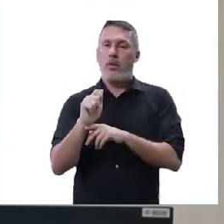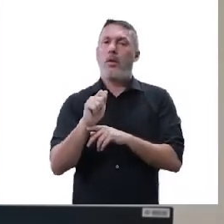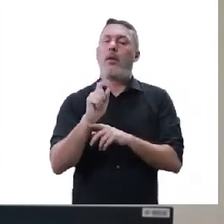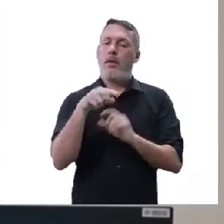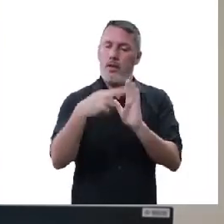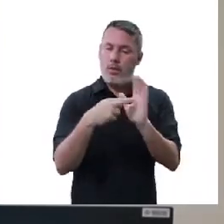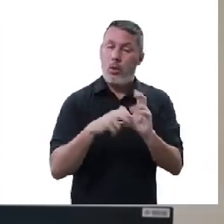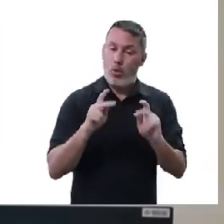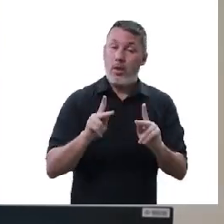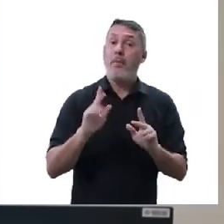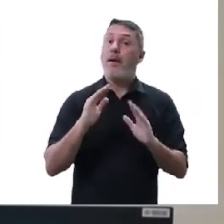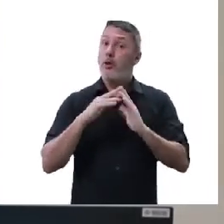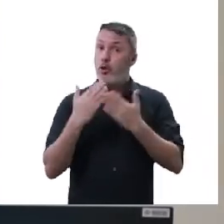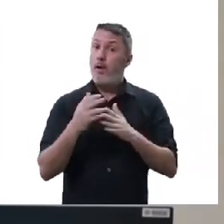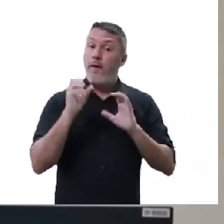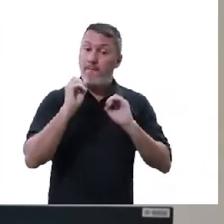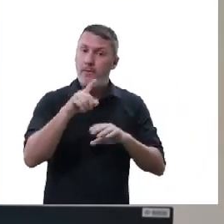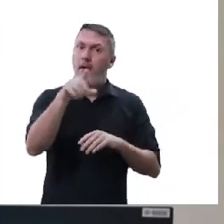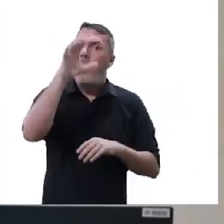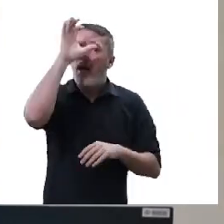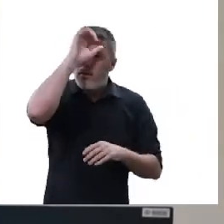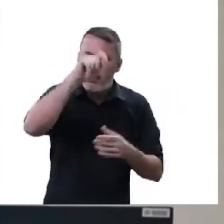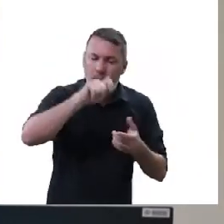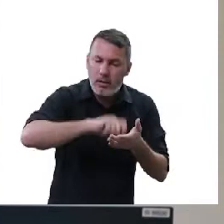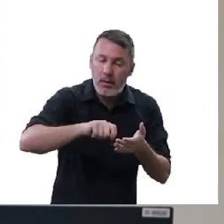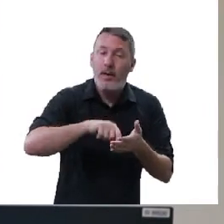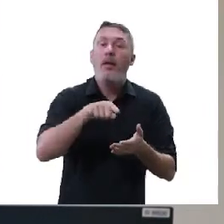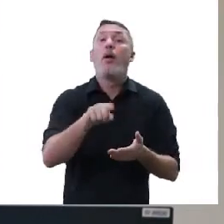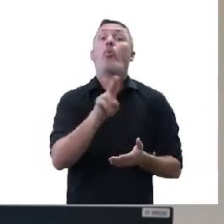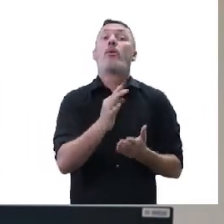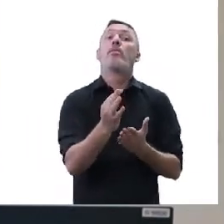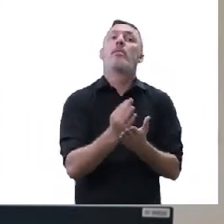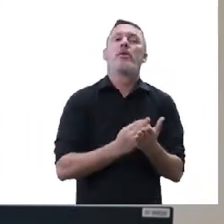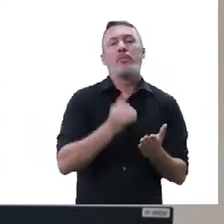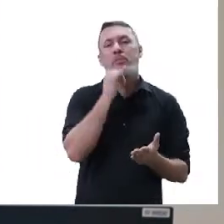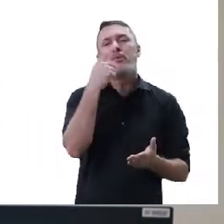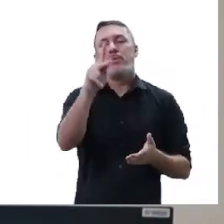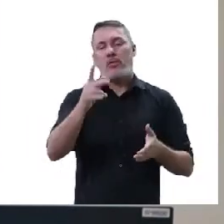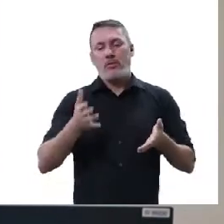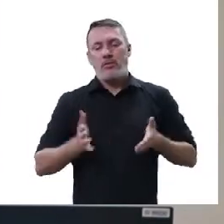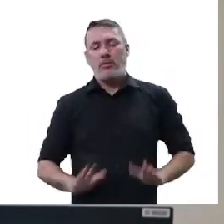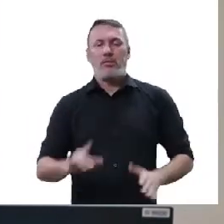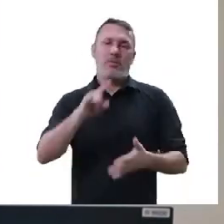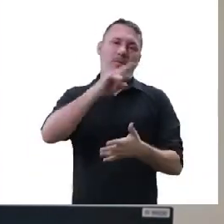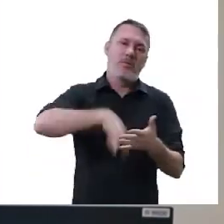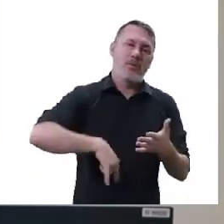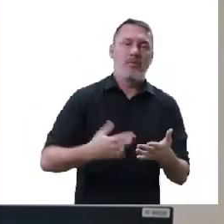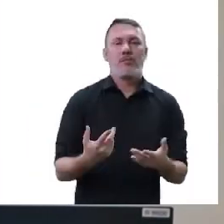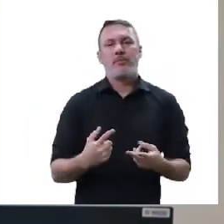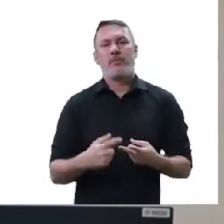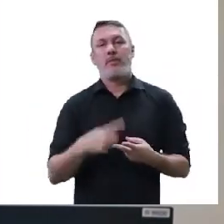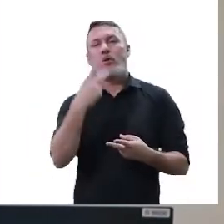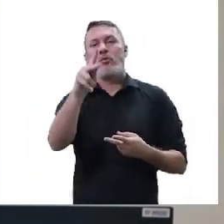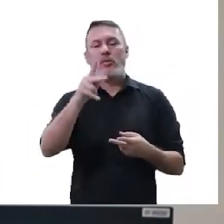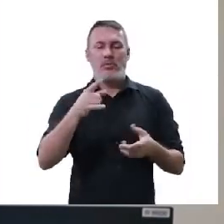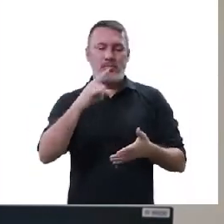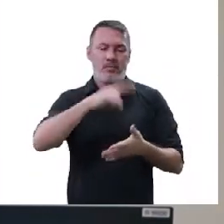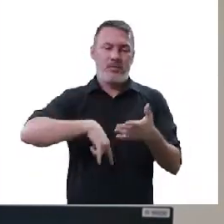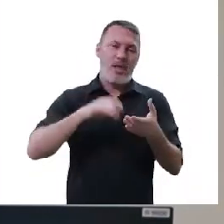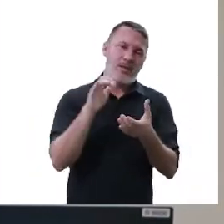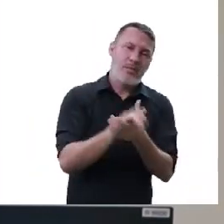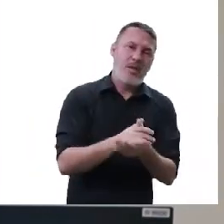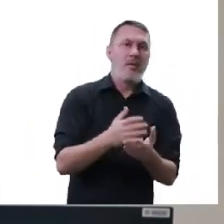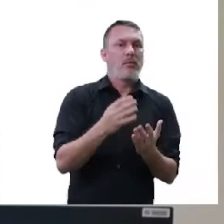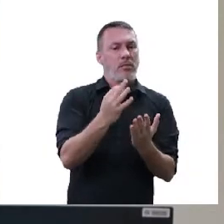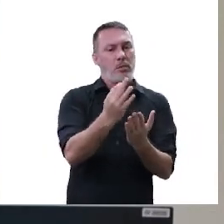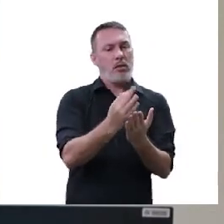vai ensinar e vai falar, olha, nós temos essa norma culta que é utilizada em textos. A sua certidão de nascimento, a sua certidão de